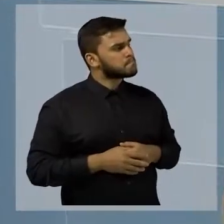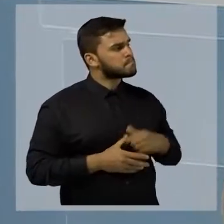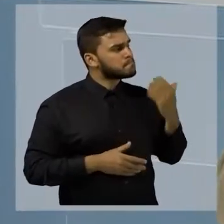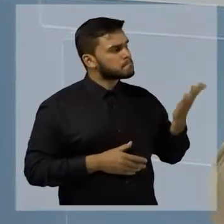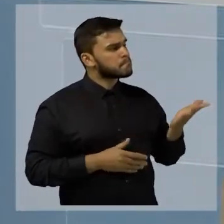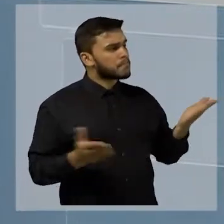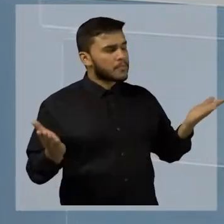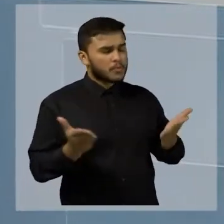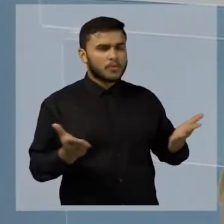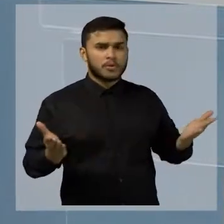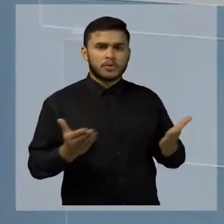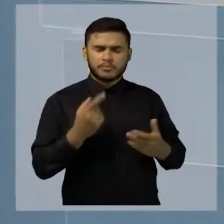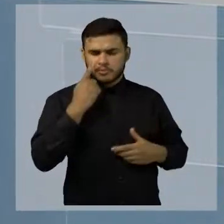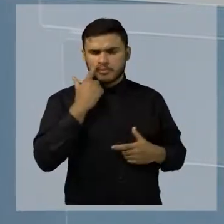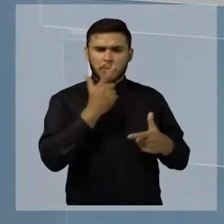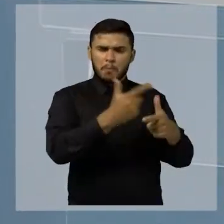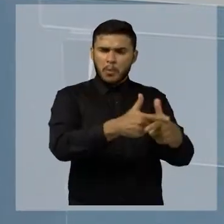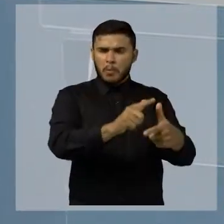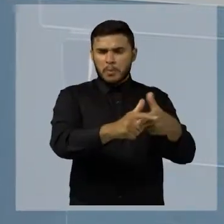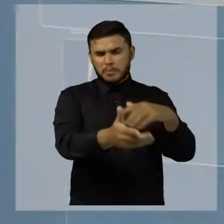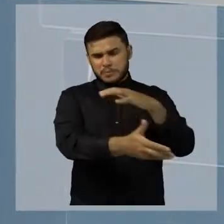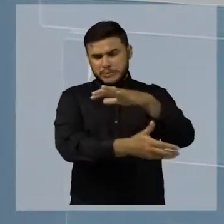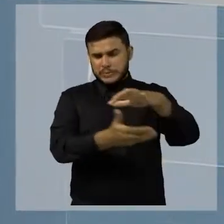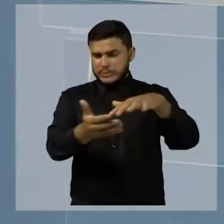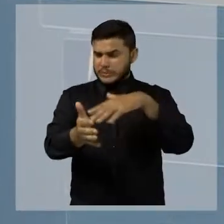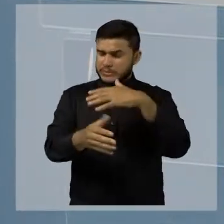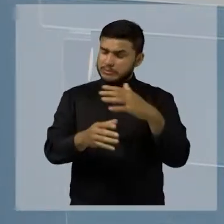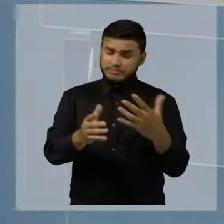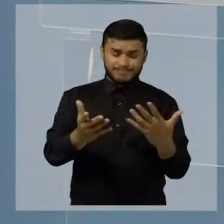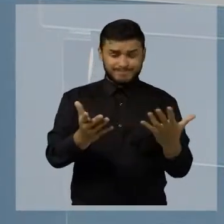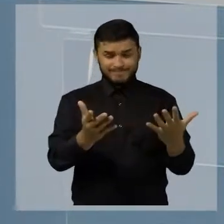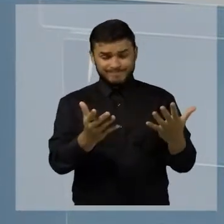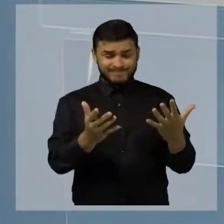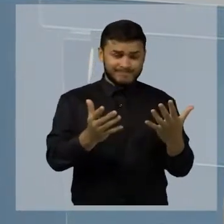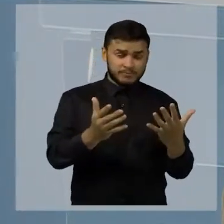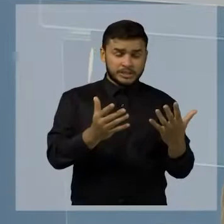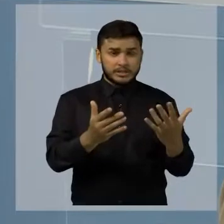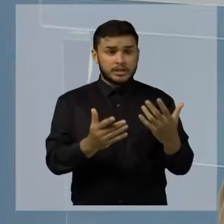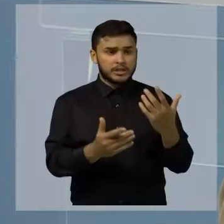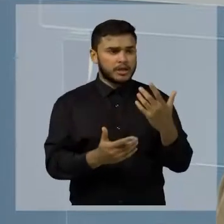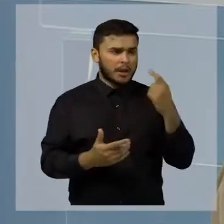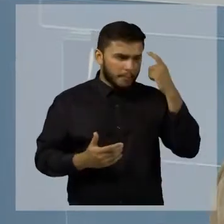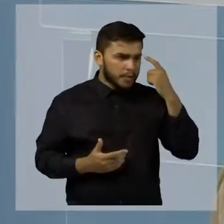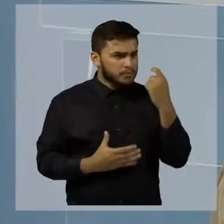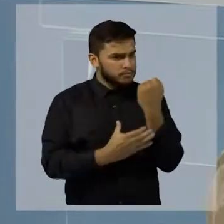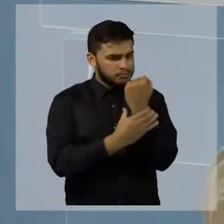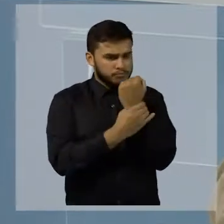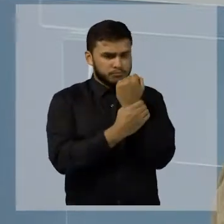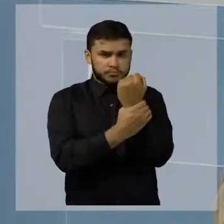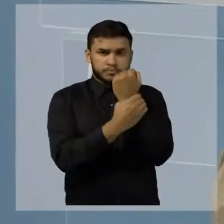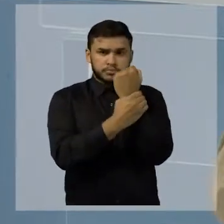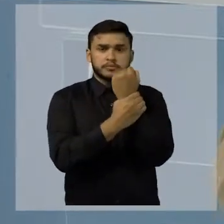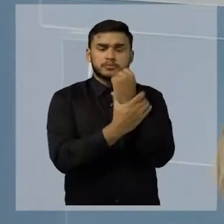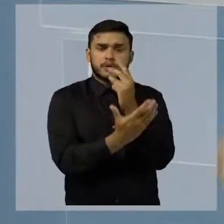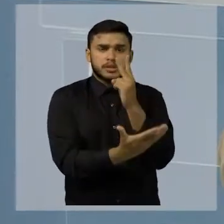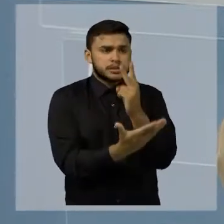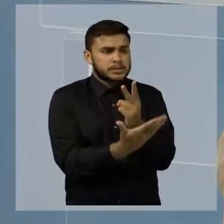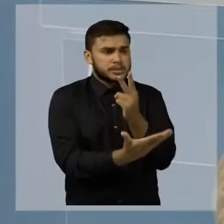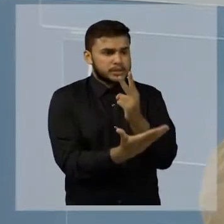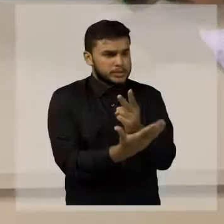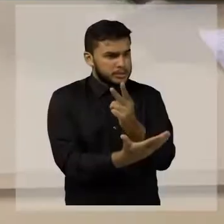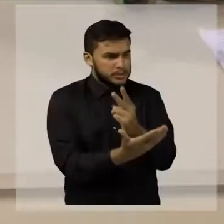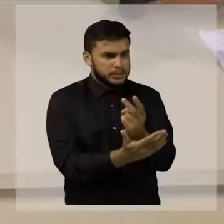desta instabilidade entre instituições, tudo isso está assegurado, você considera que